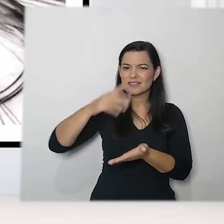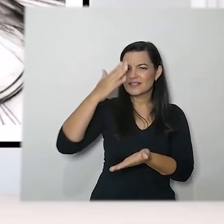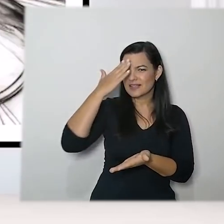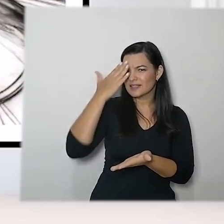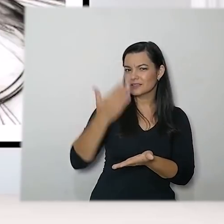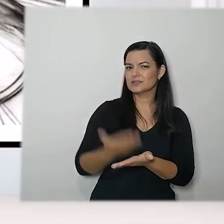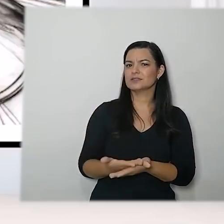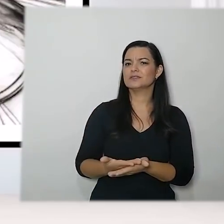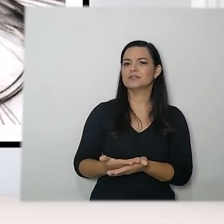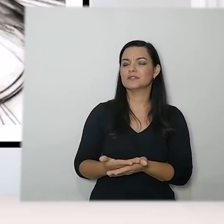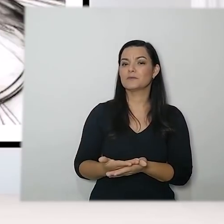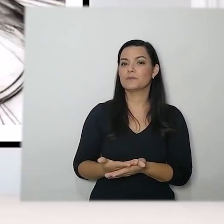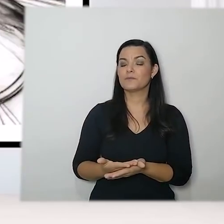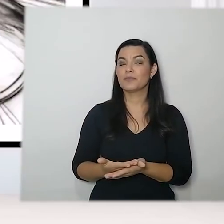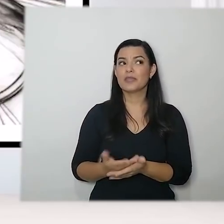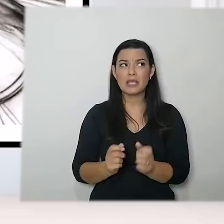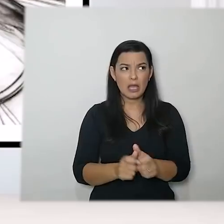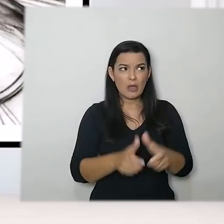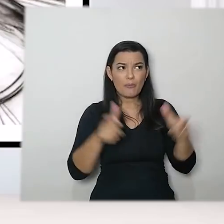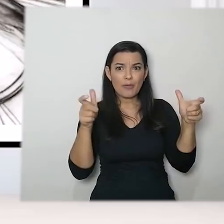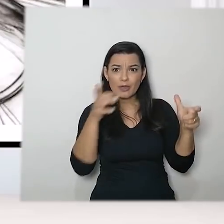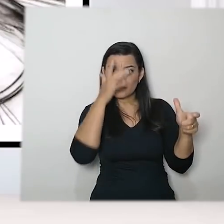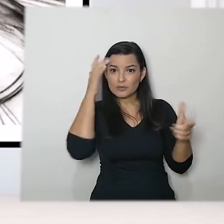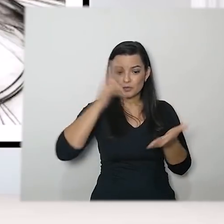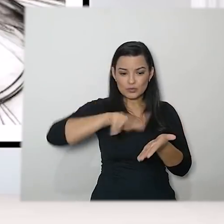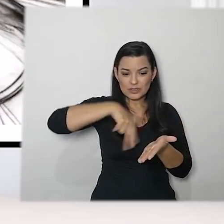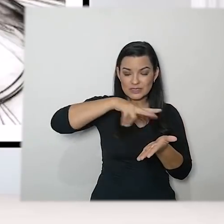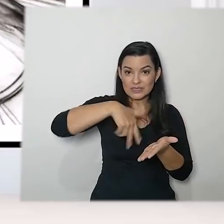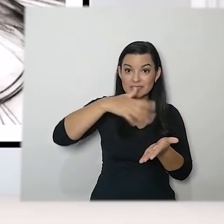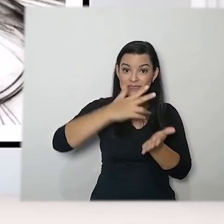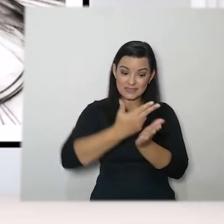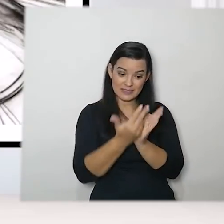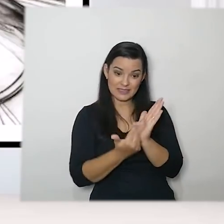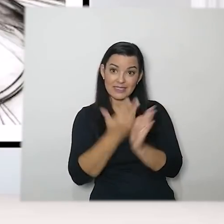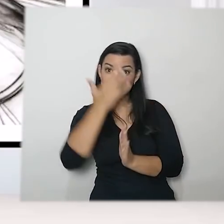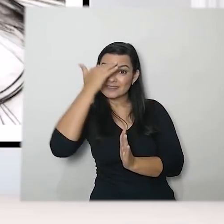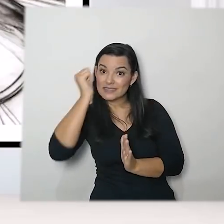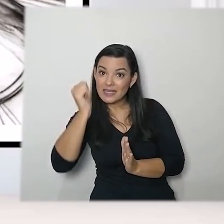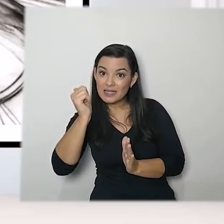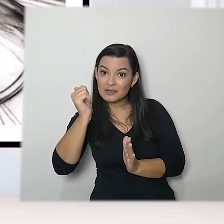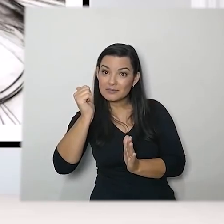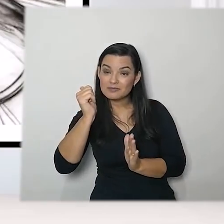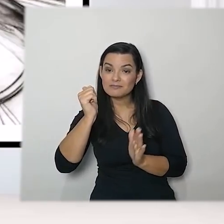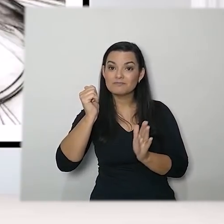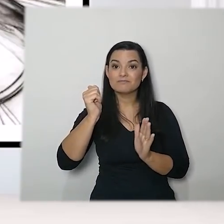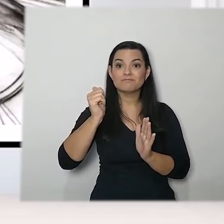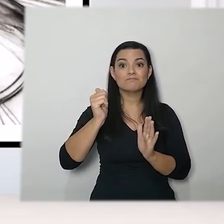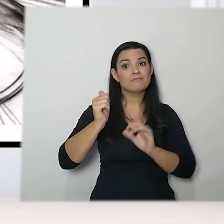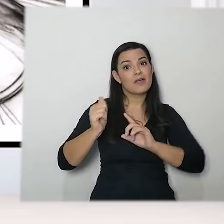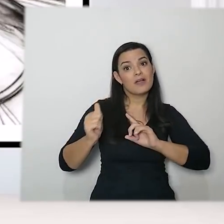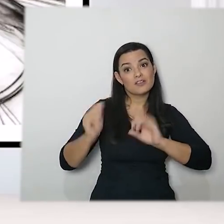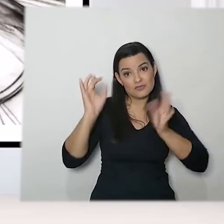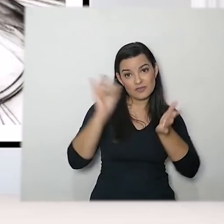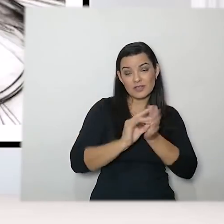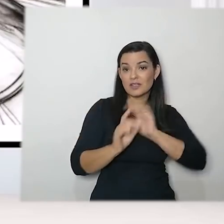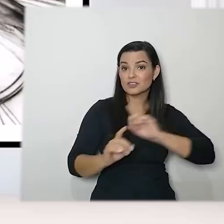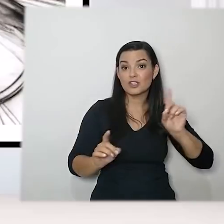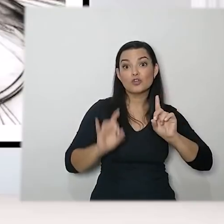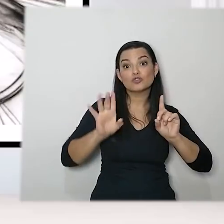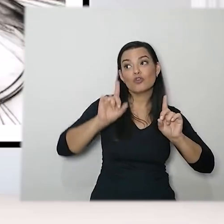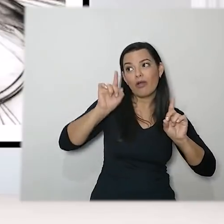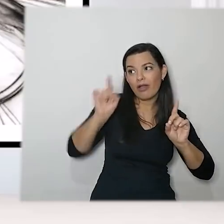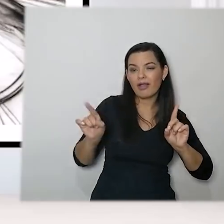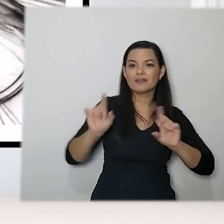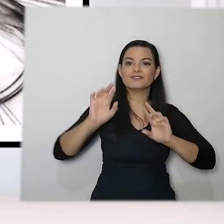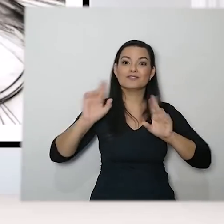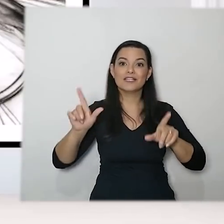Não. Mas no caso da Heather Hansen, sim. Ela usa carvão nas mãos e à medida que ela se